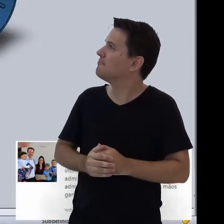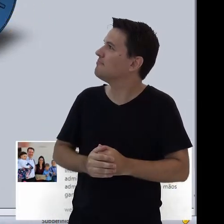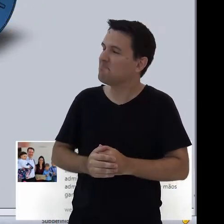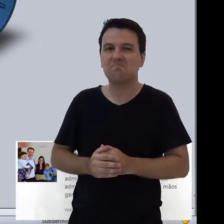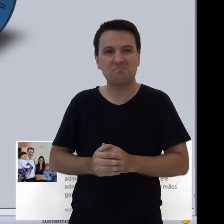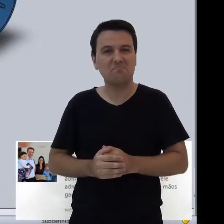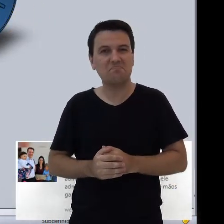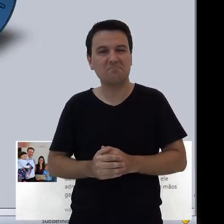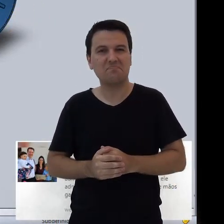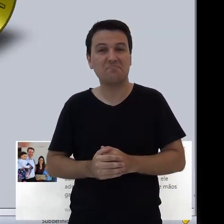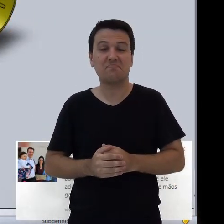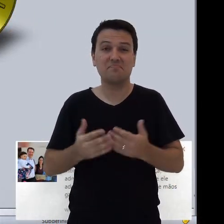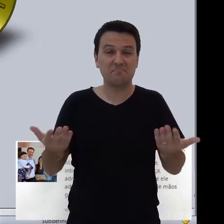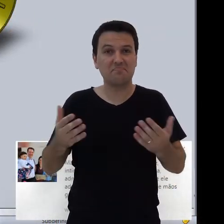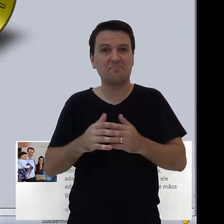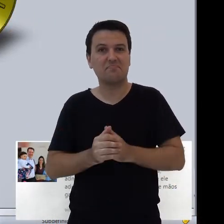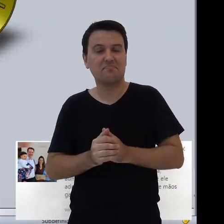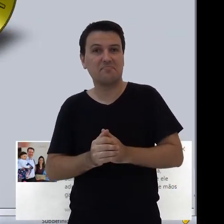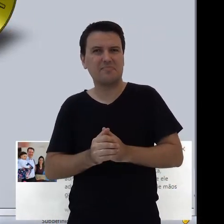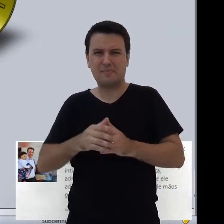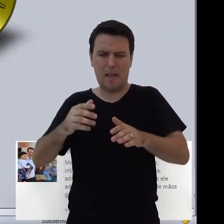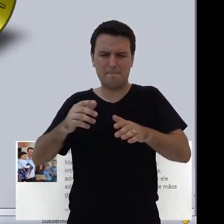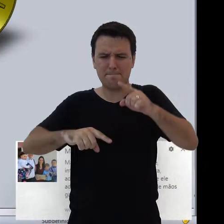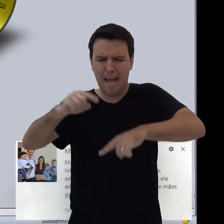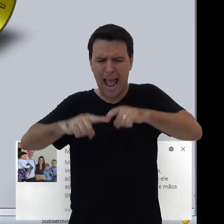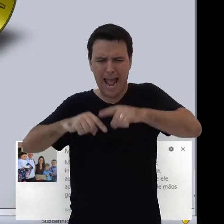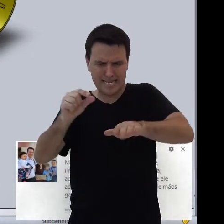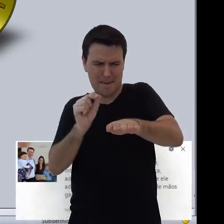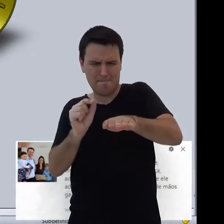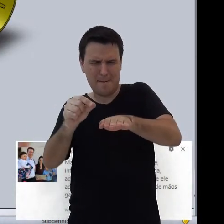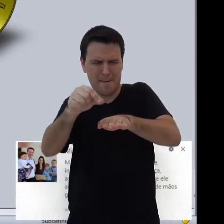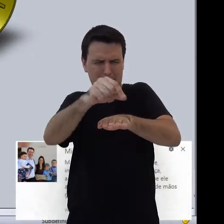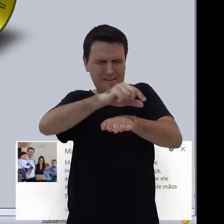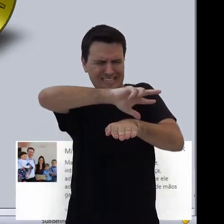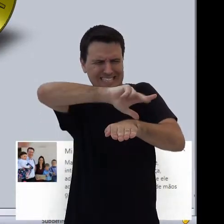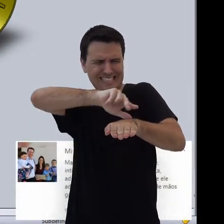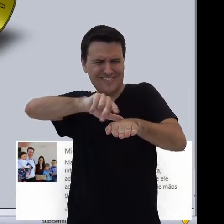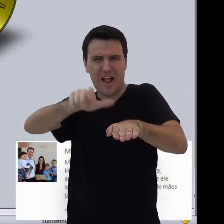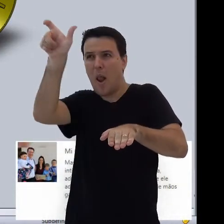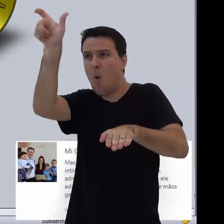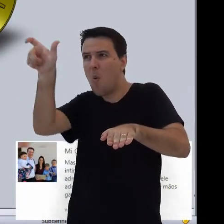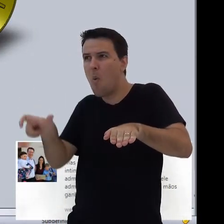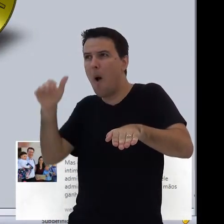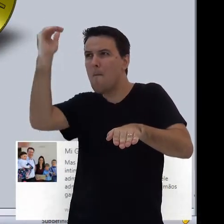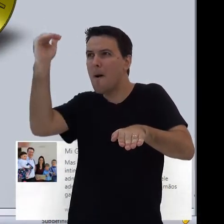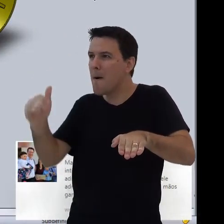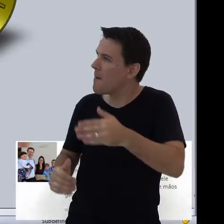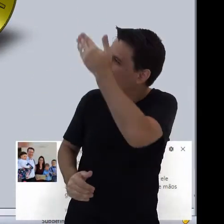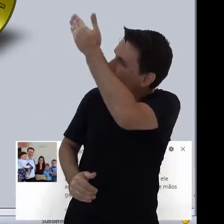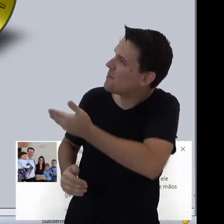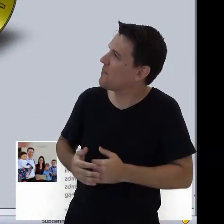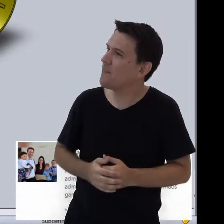roda, né? Então aqui são as diversas peças que compõem esse